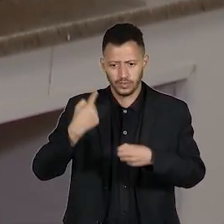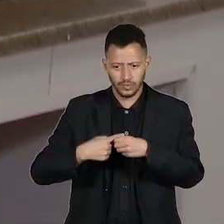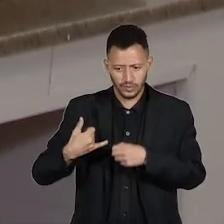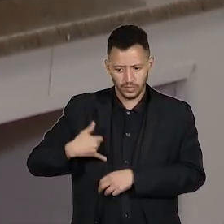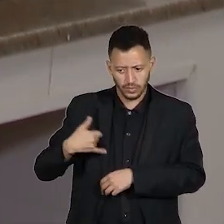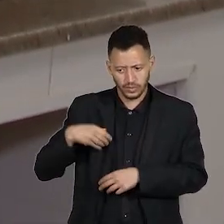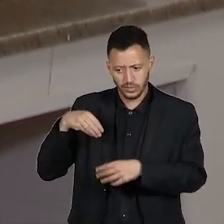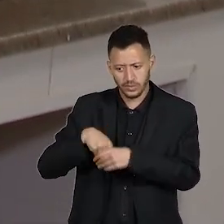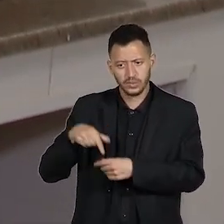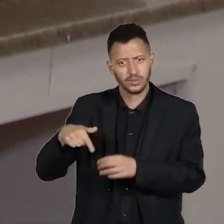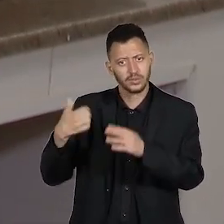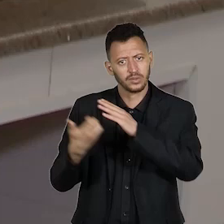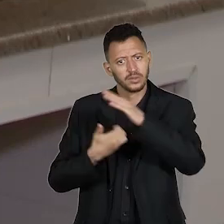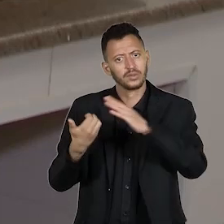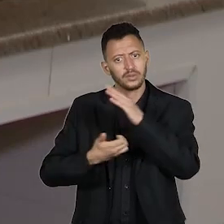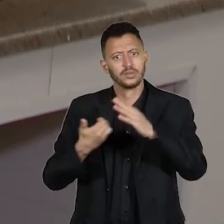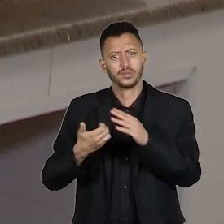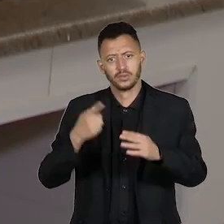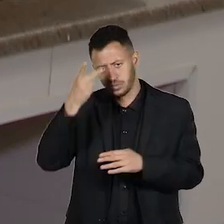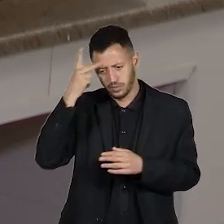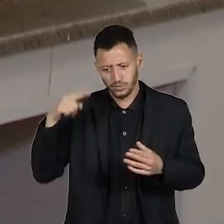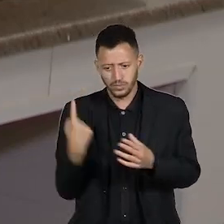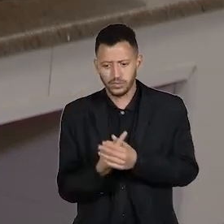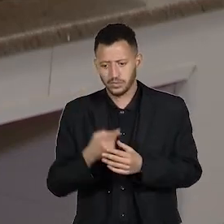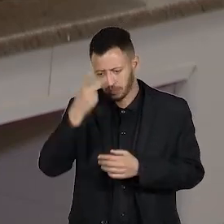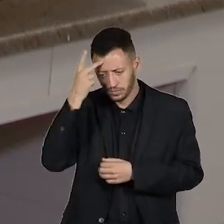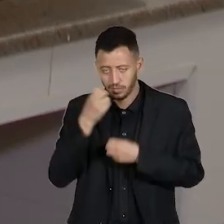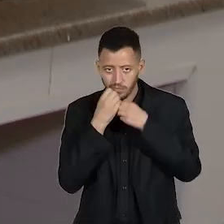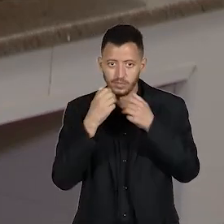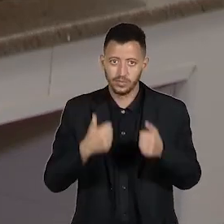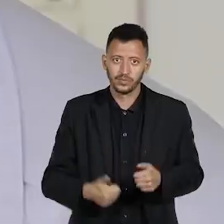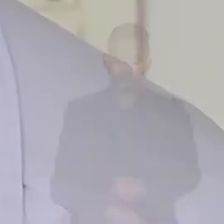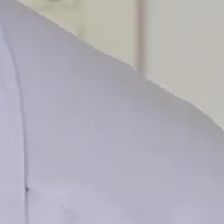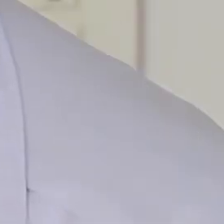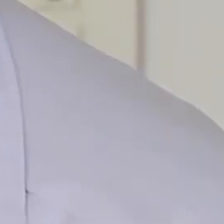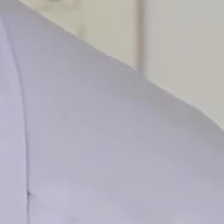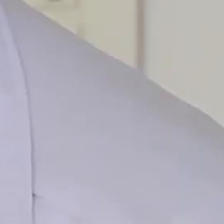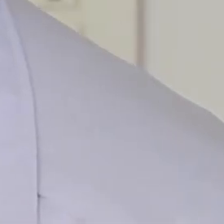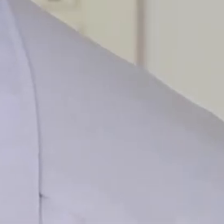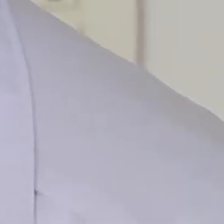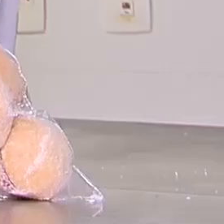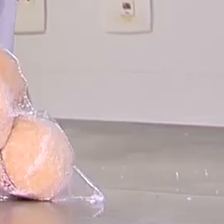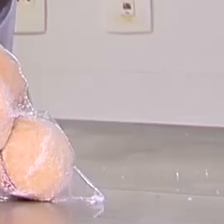gente com a cidade, a empresa, né, acolhe a gente de boa.